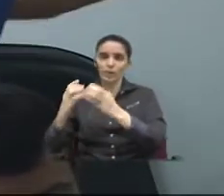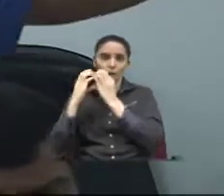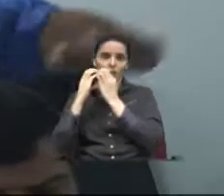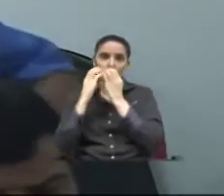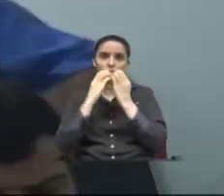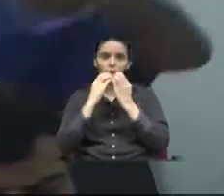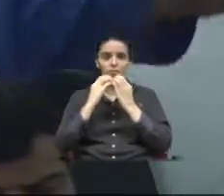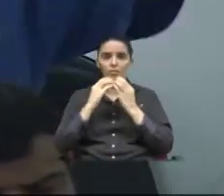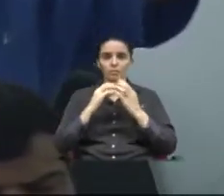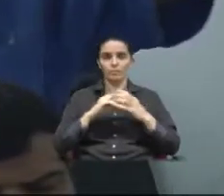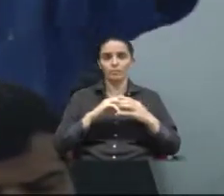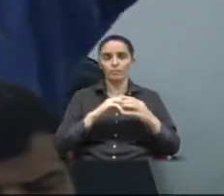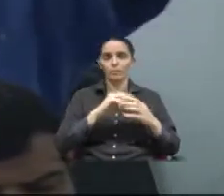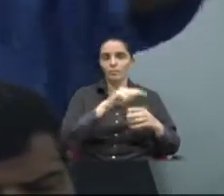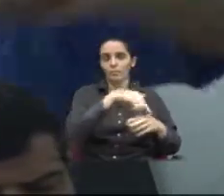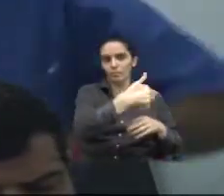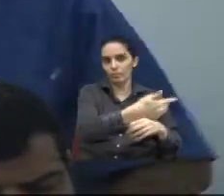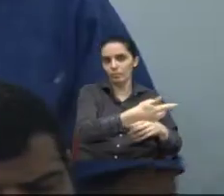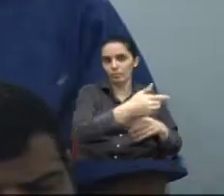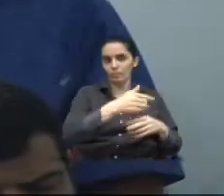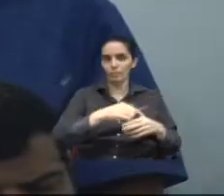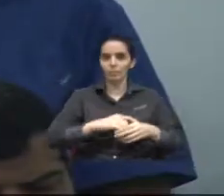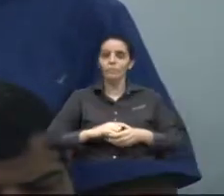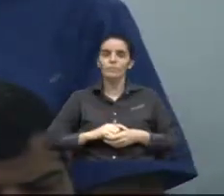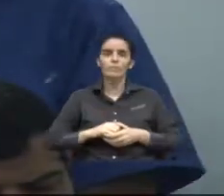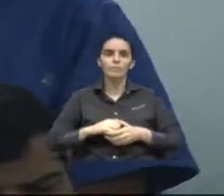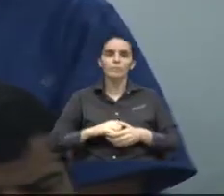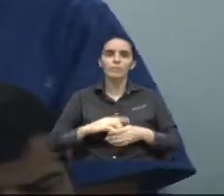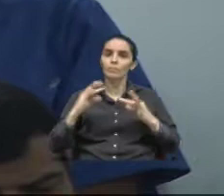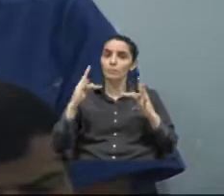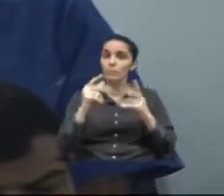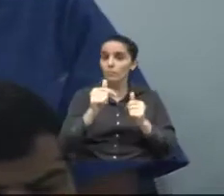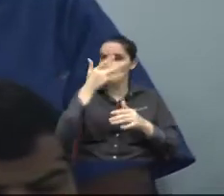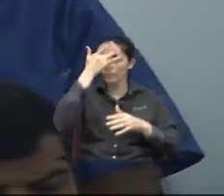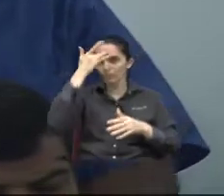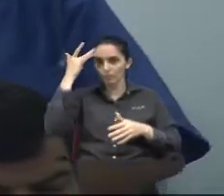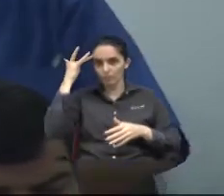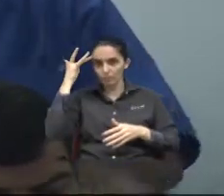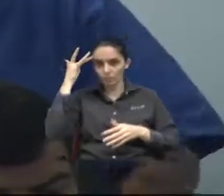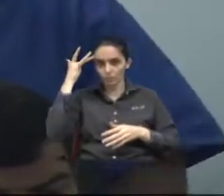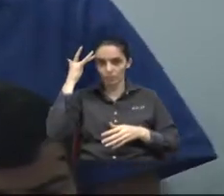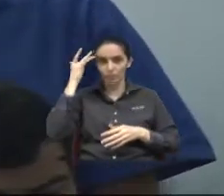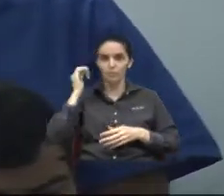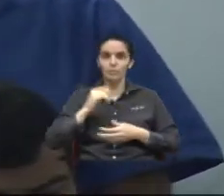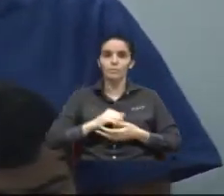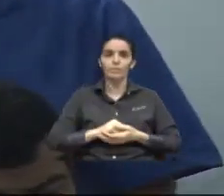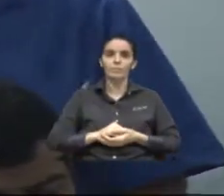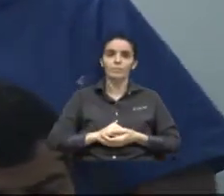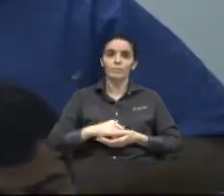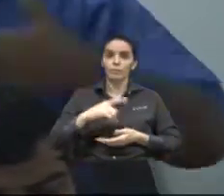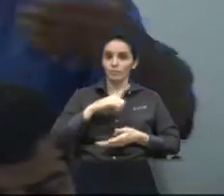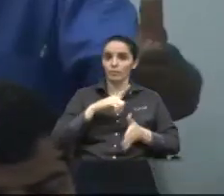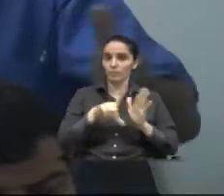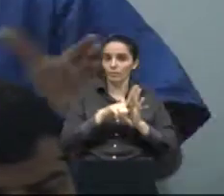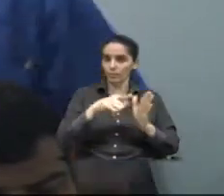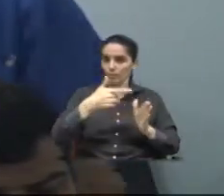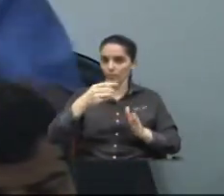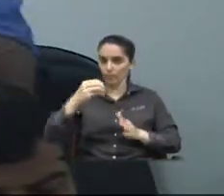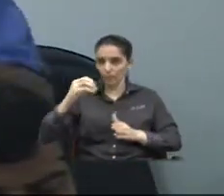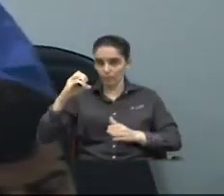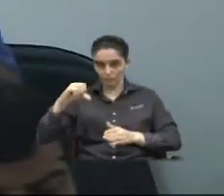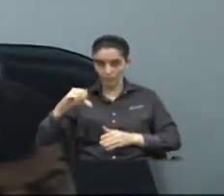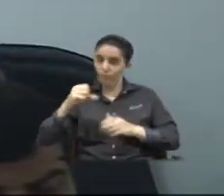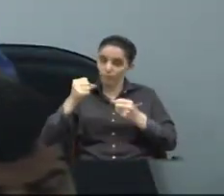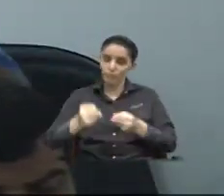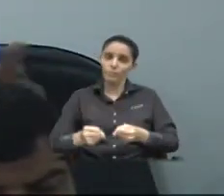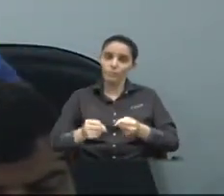uma lanchonete. Tem um bar no espaço público. Todas essas pessoas, elas têm uma outorga, tem uma lei de 2009 que permite isso.